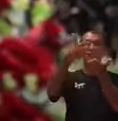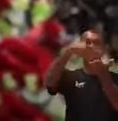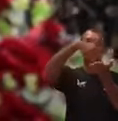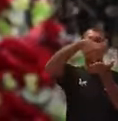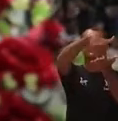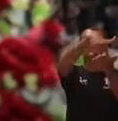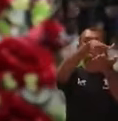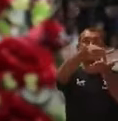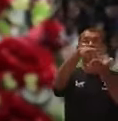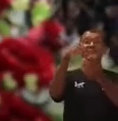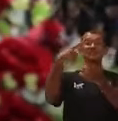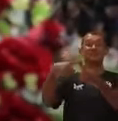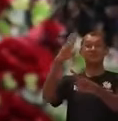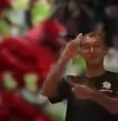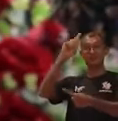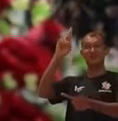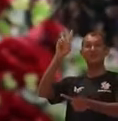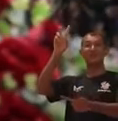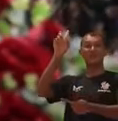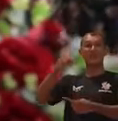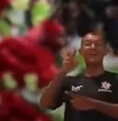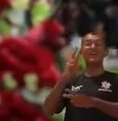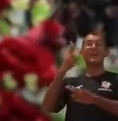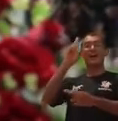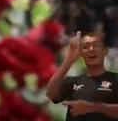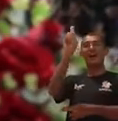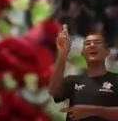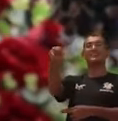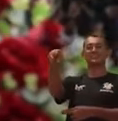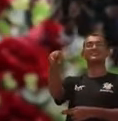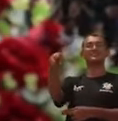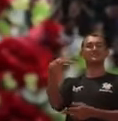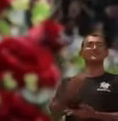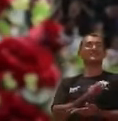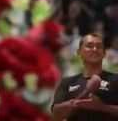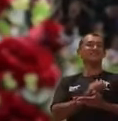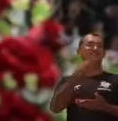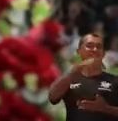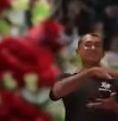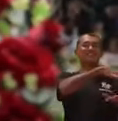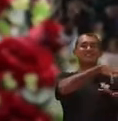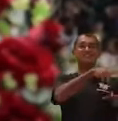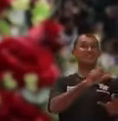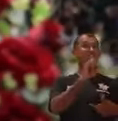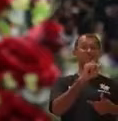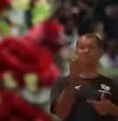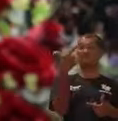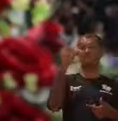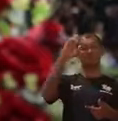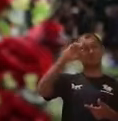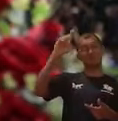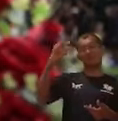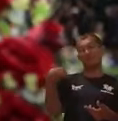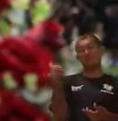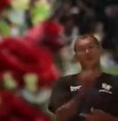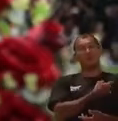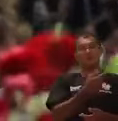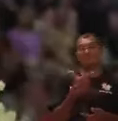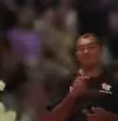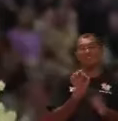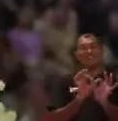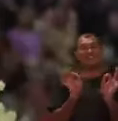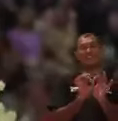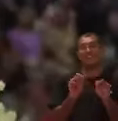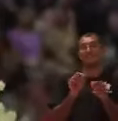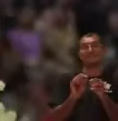maior da nossa existência na face da terra. Sem o Senhor nada temos, sem o Senhor nada